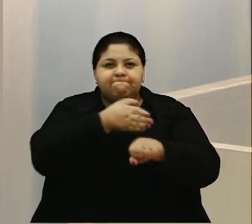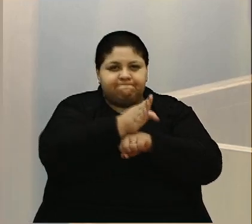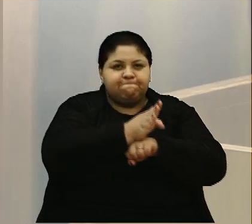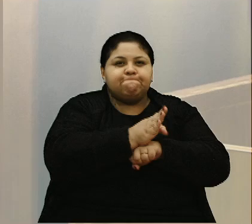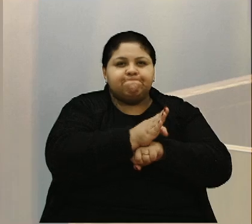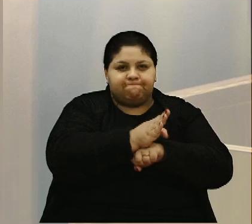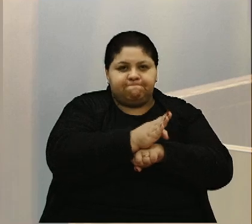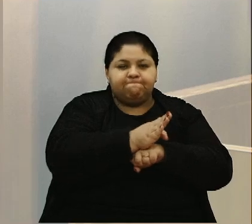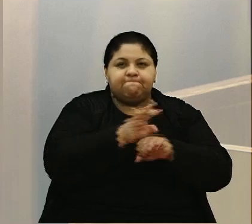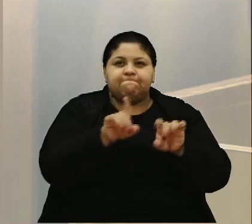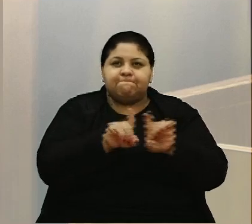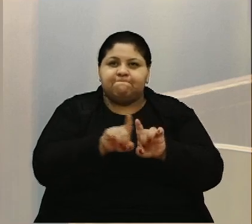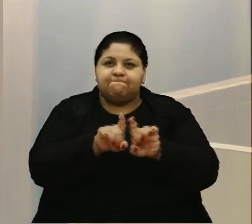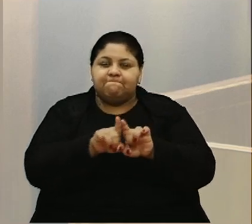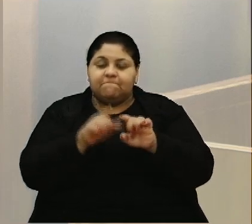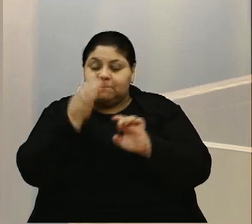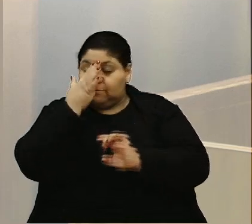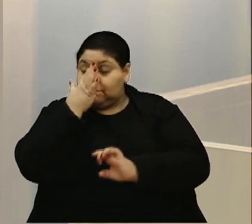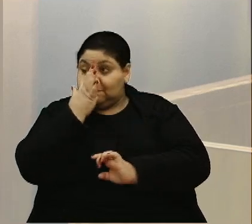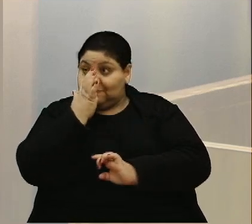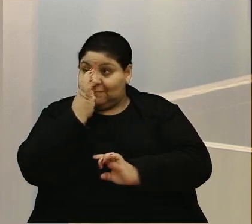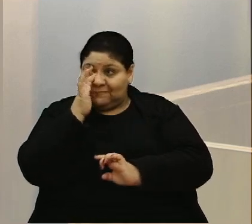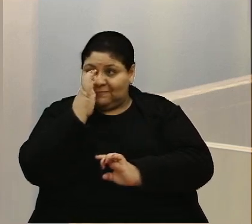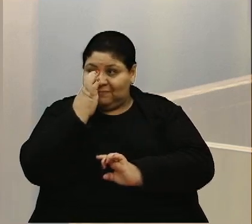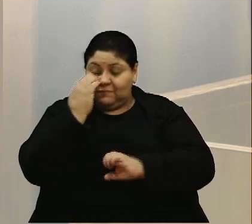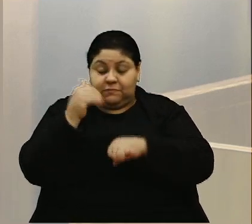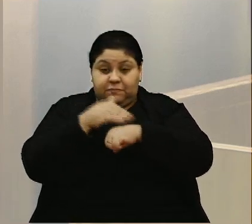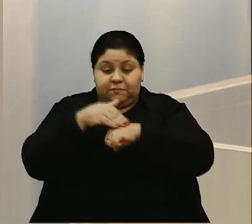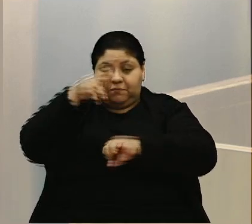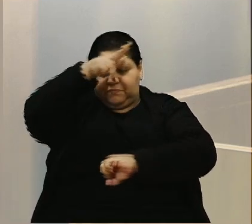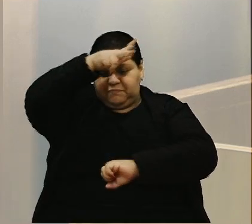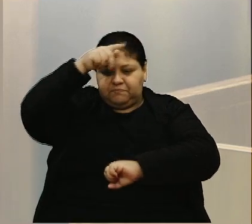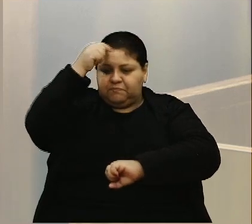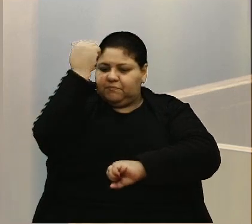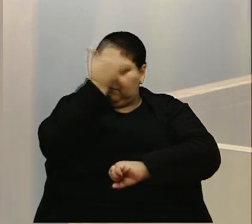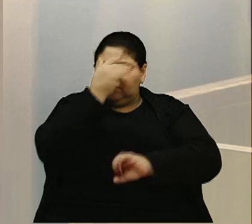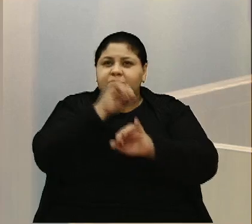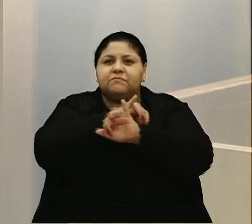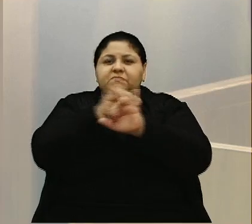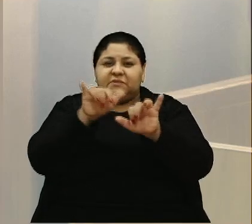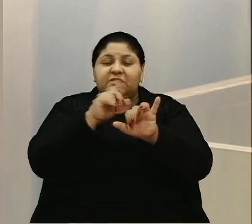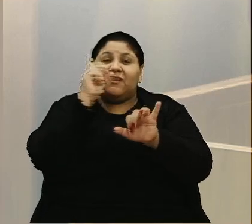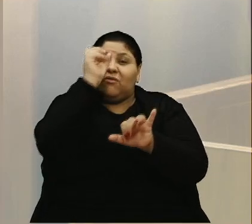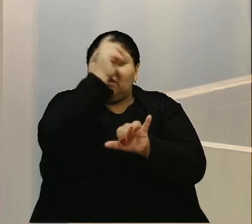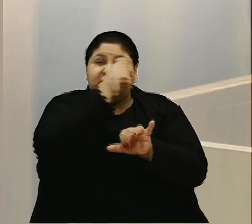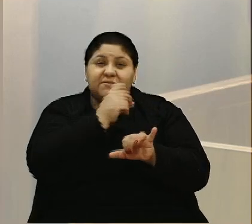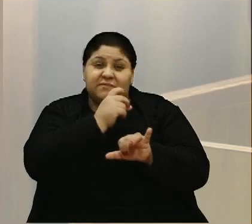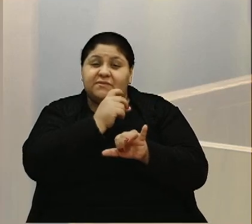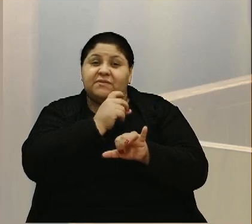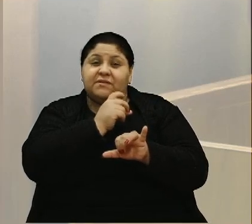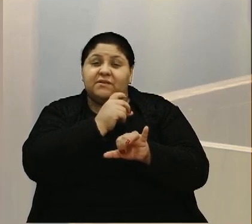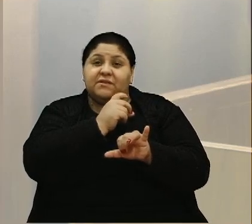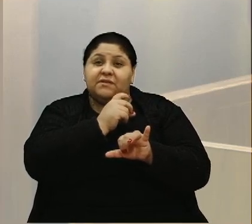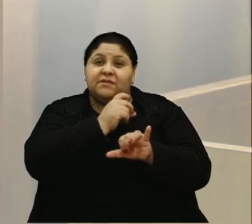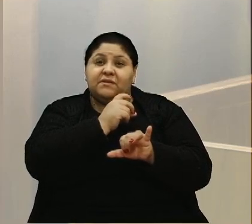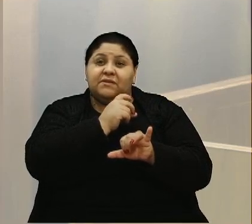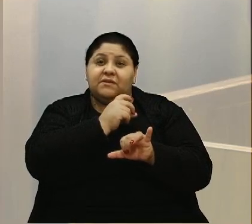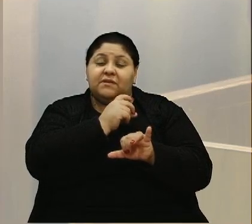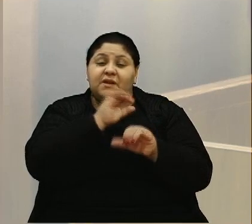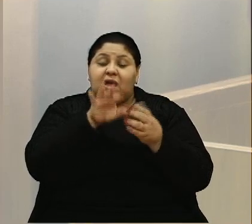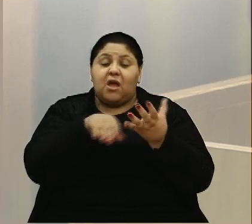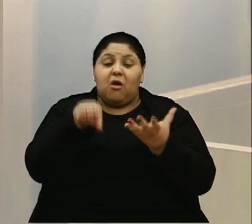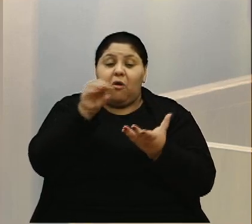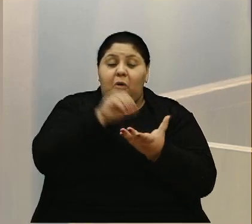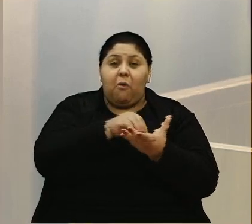bairro Planalto, onde nós, conversando com o prefeito, ele falou que está bem difícil colocar a Codeca, porque a Codeca já